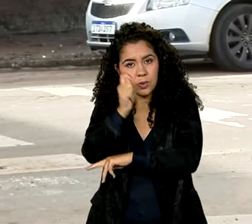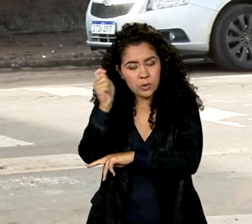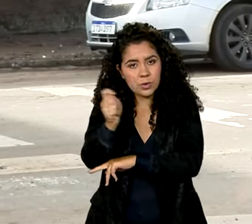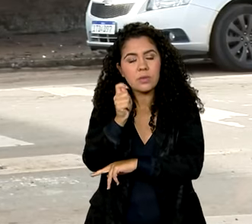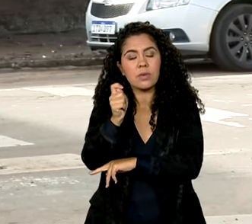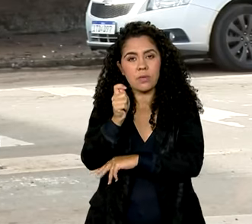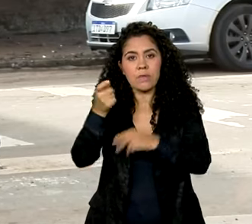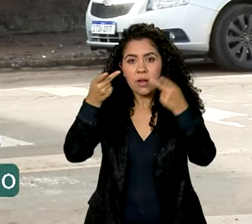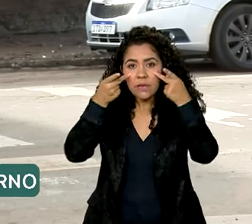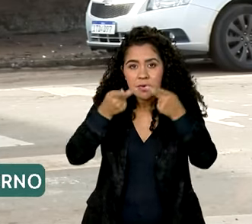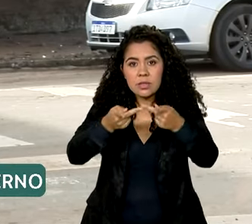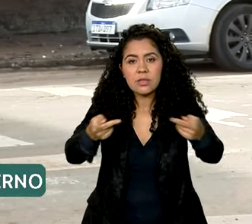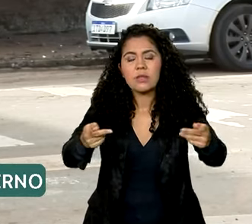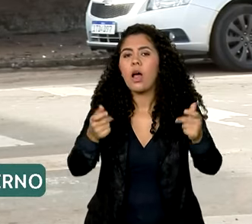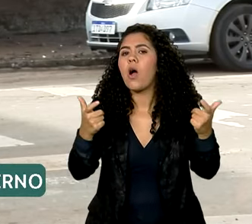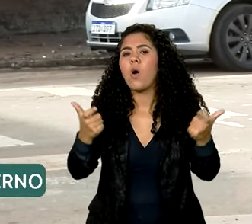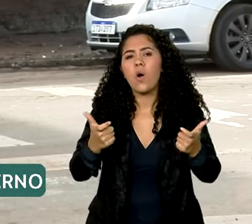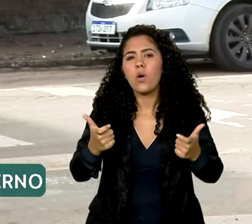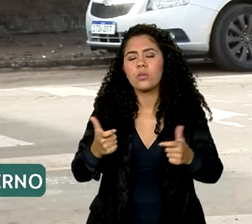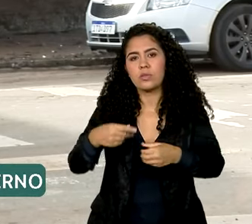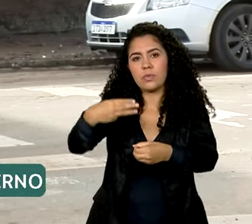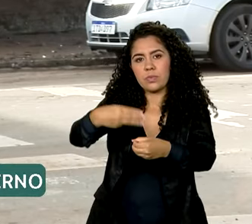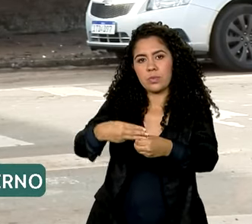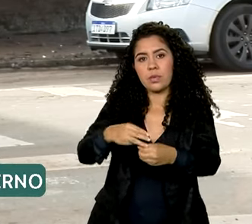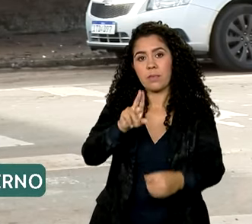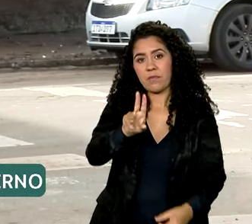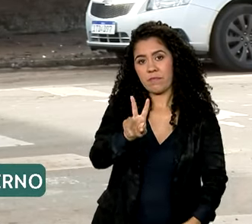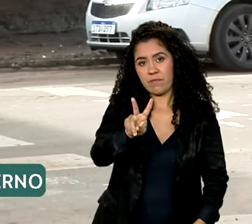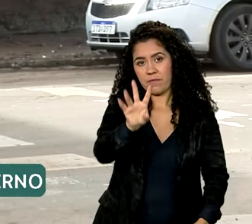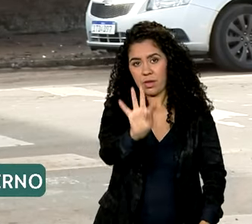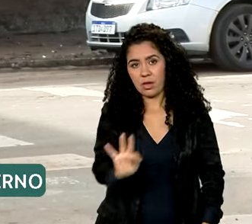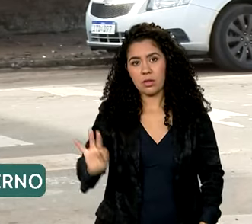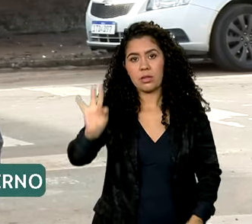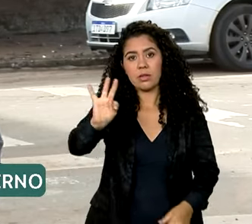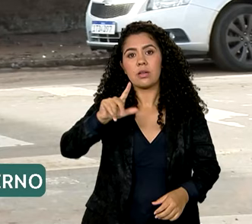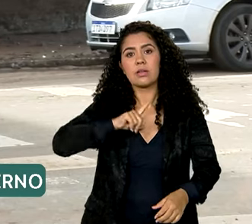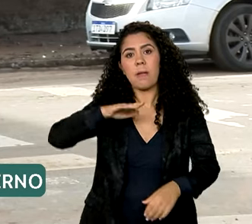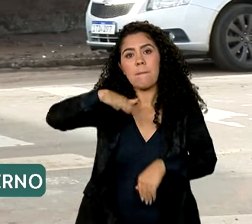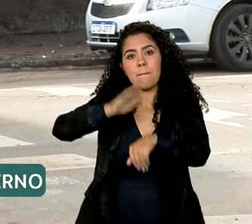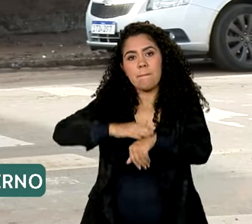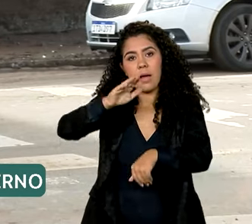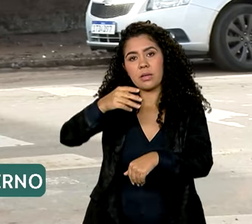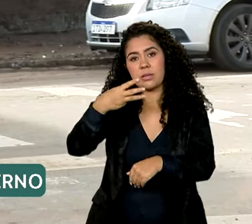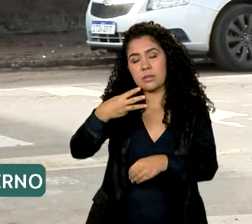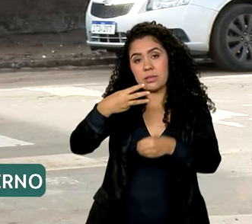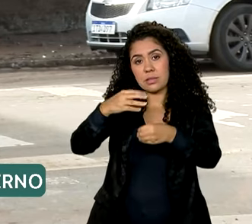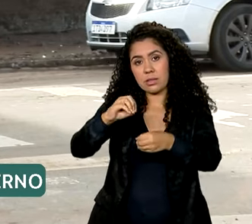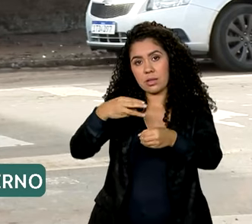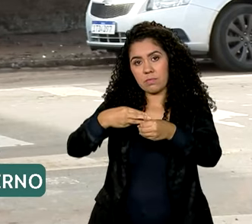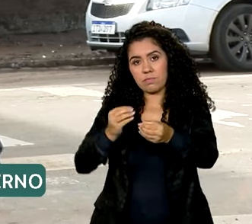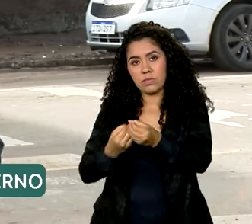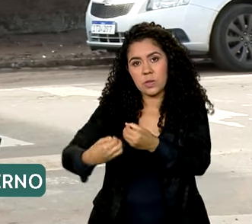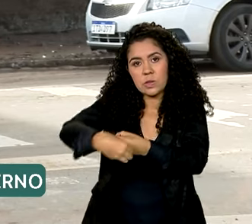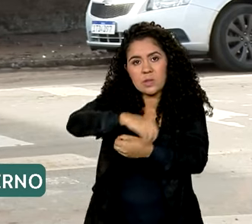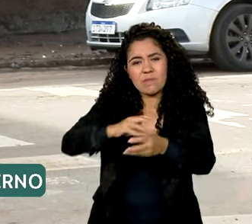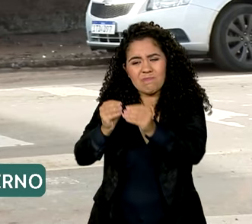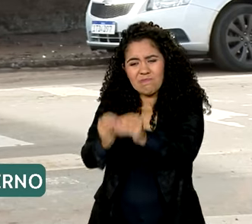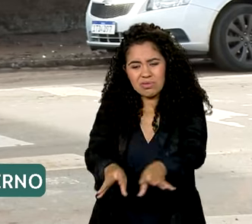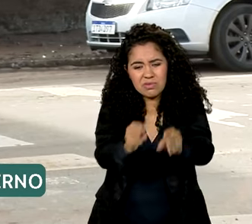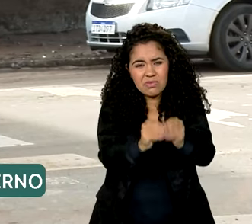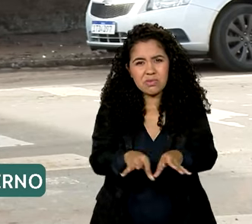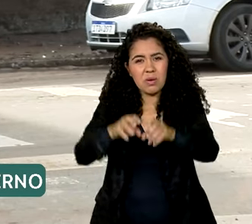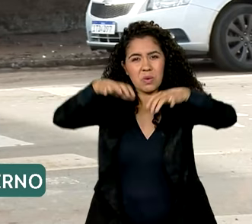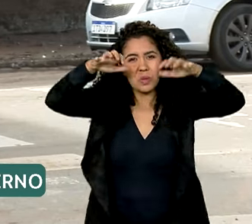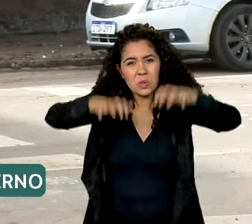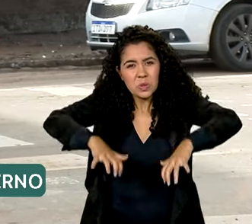vai visitar o Vale do Taquari, região com mais de 30 municípios e que foi muito afetada pela enchente. Uma das cidades